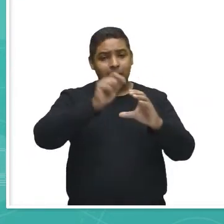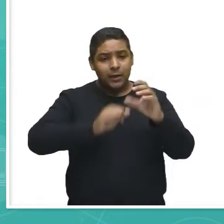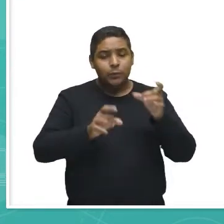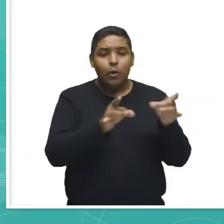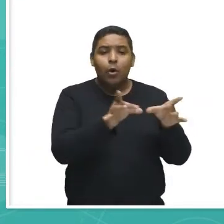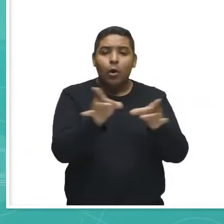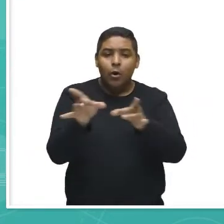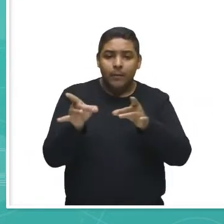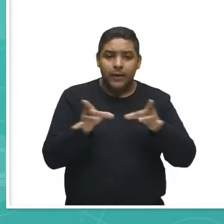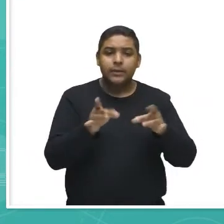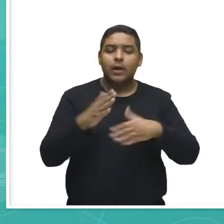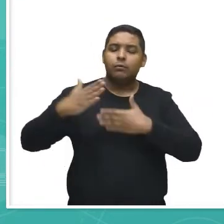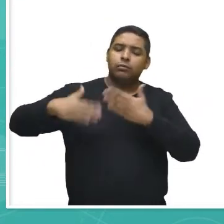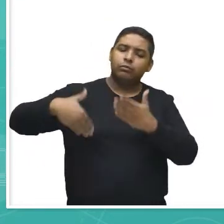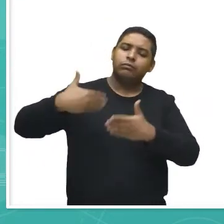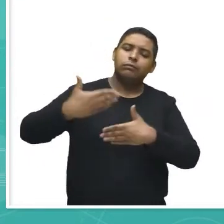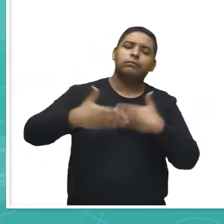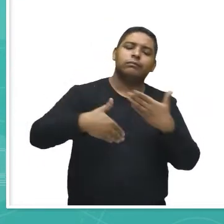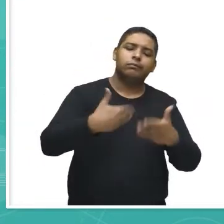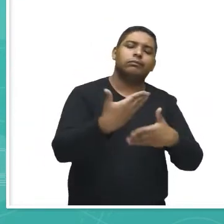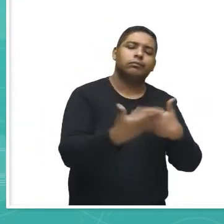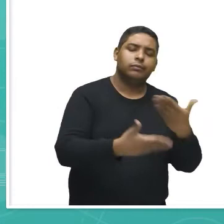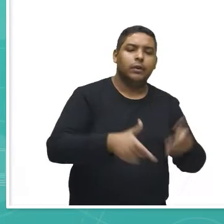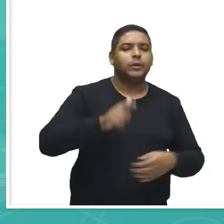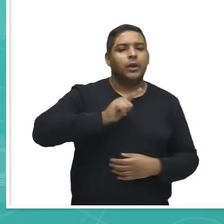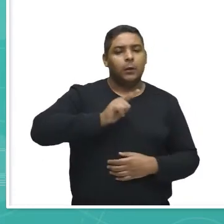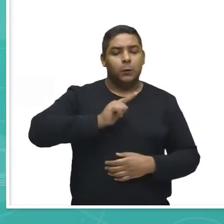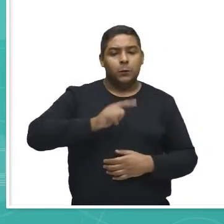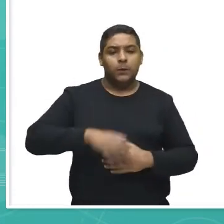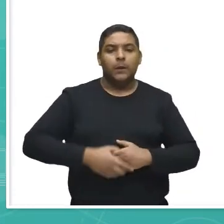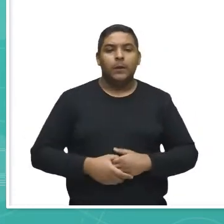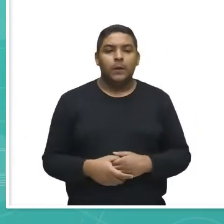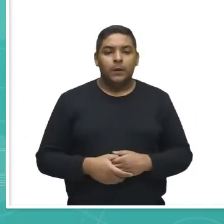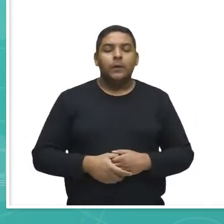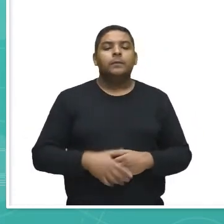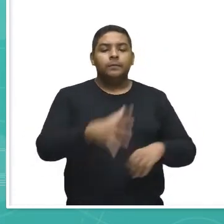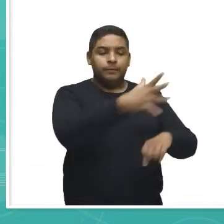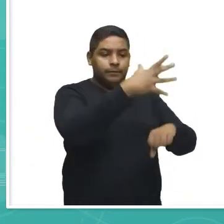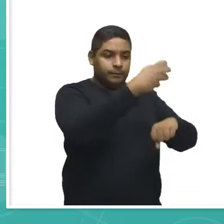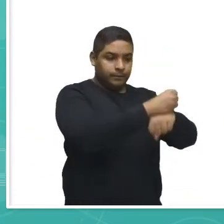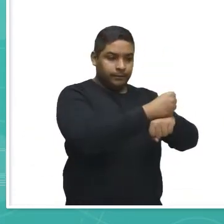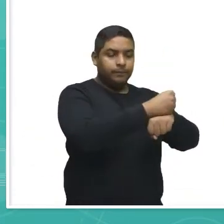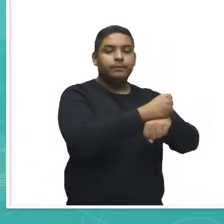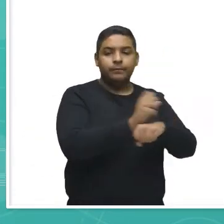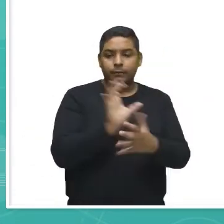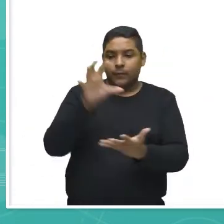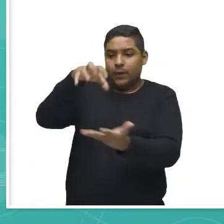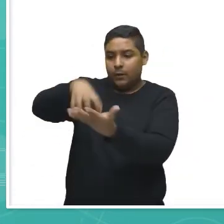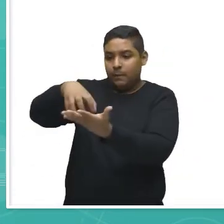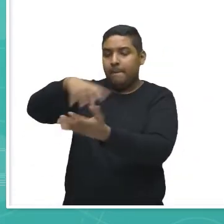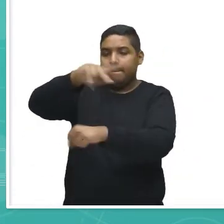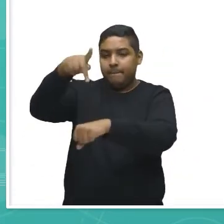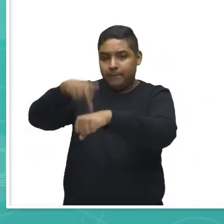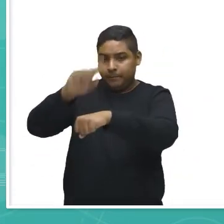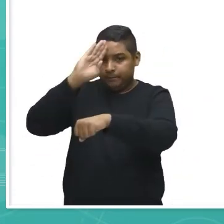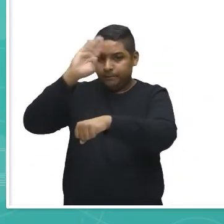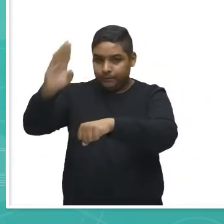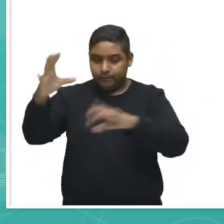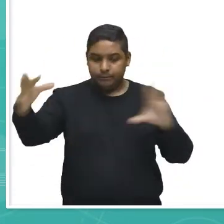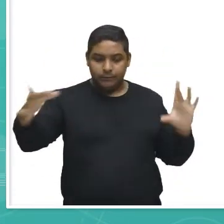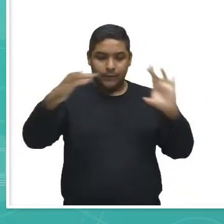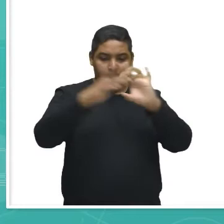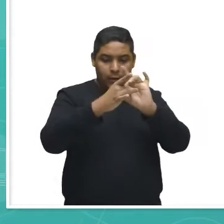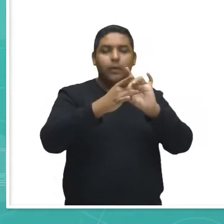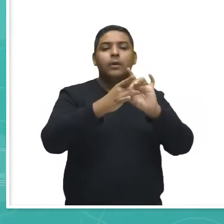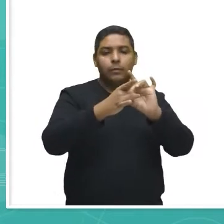se desenvolvendo essa parte, né, da colônia com a metrópole ganhando dinheiro através